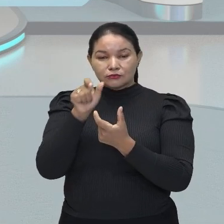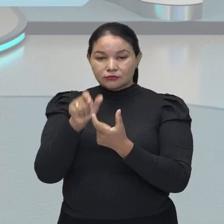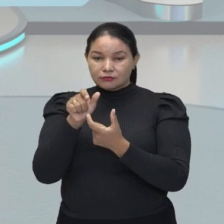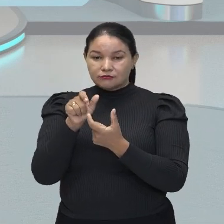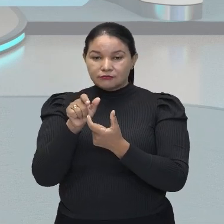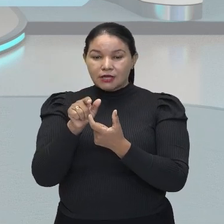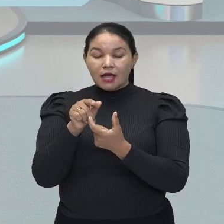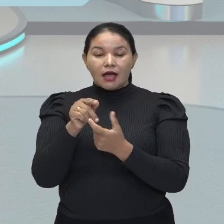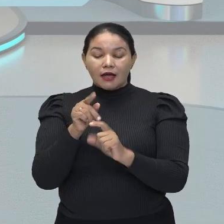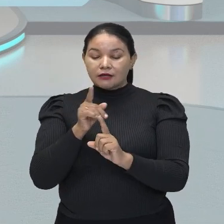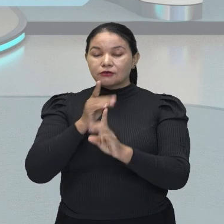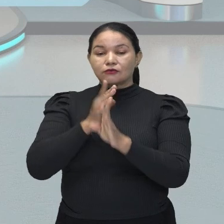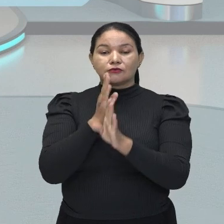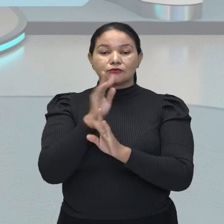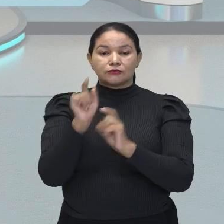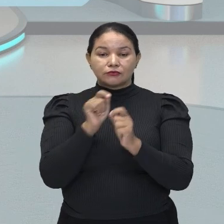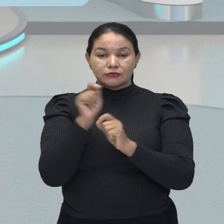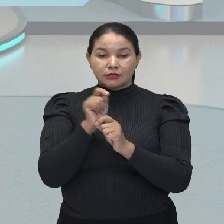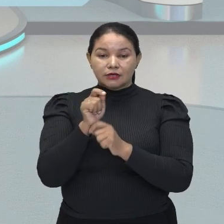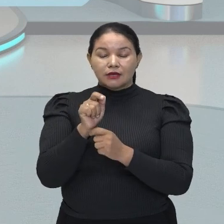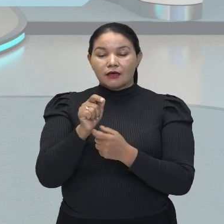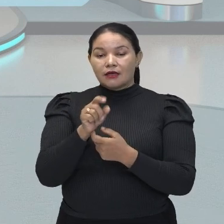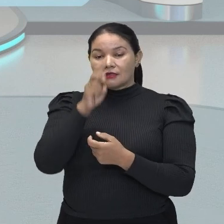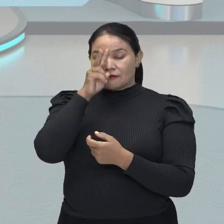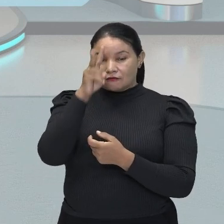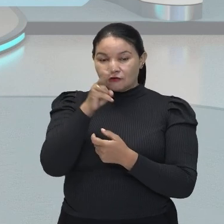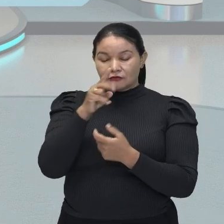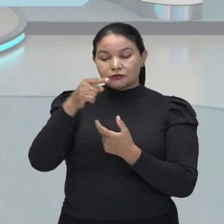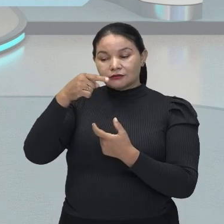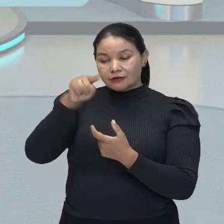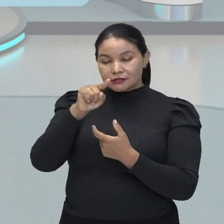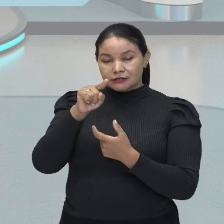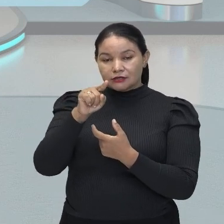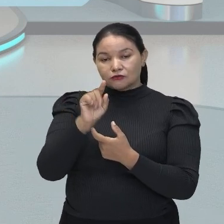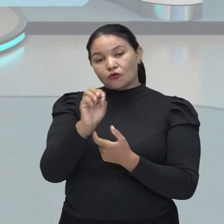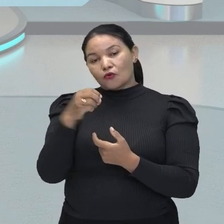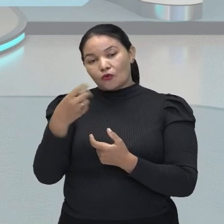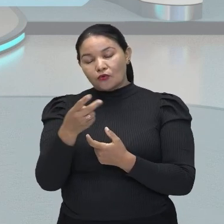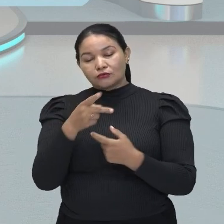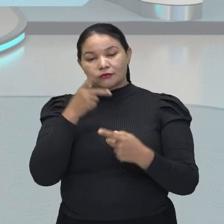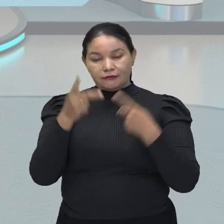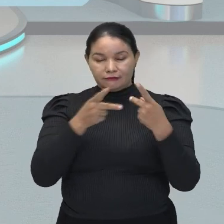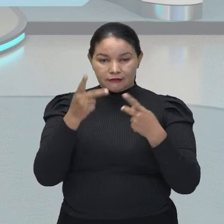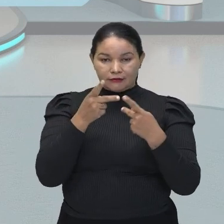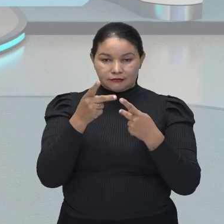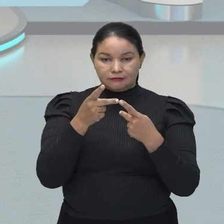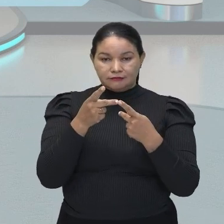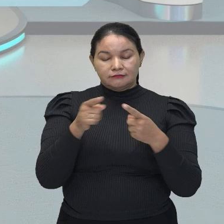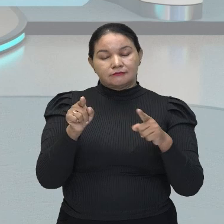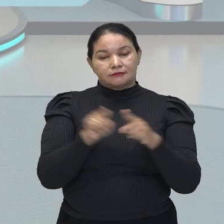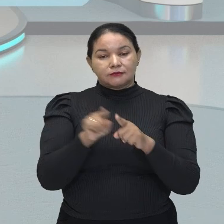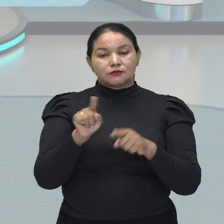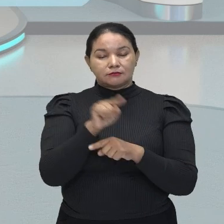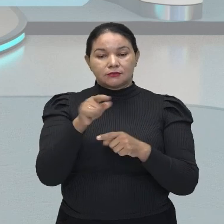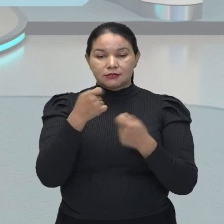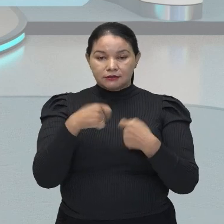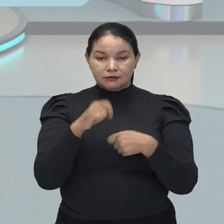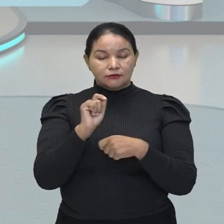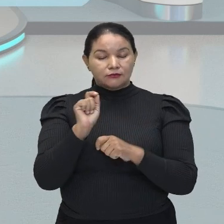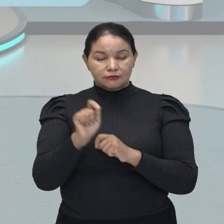o assento né ou somente na fala assim para que bom conhecimento